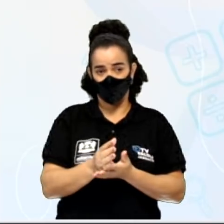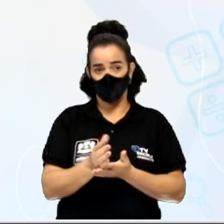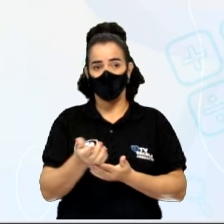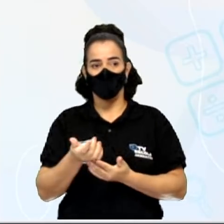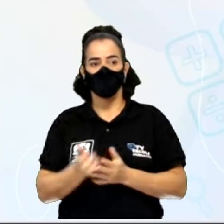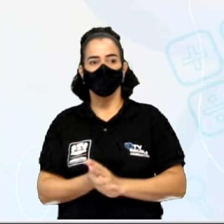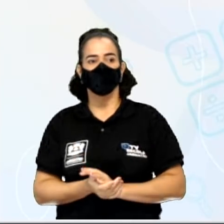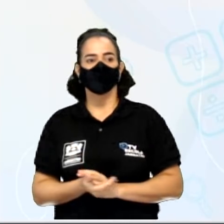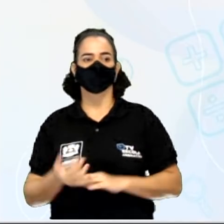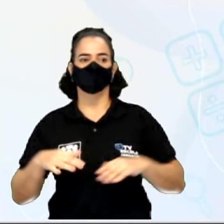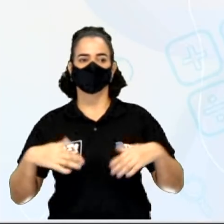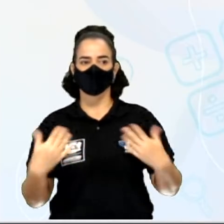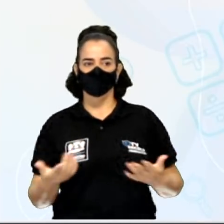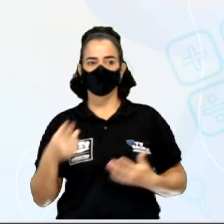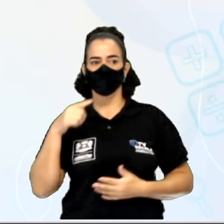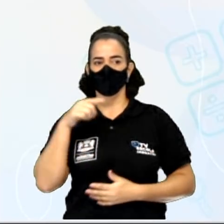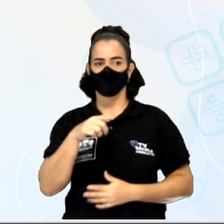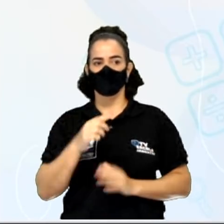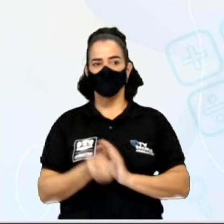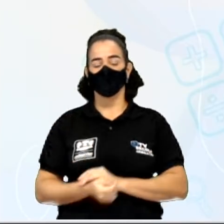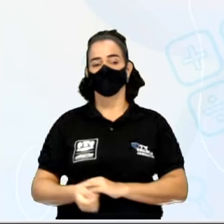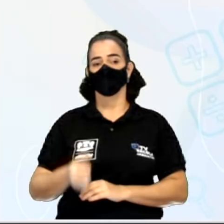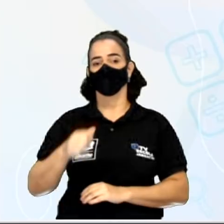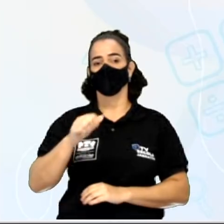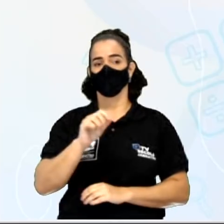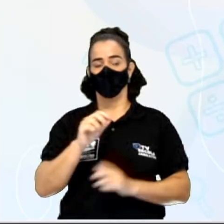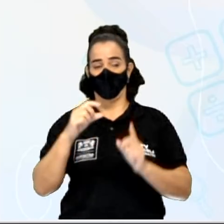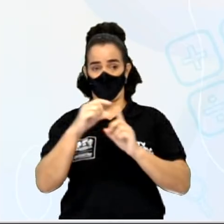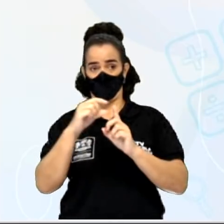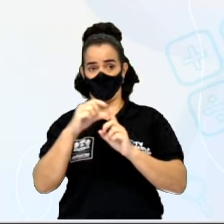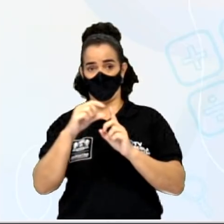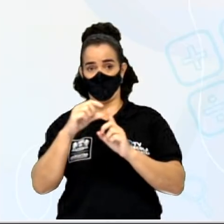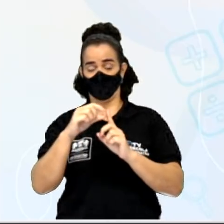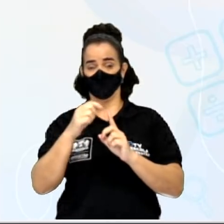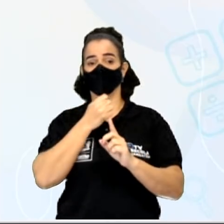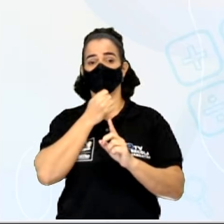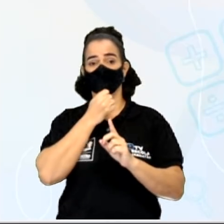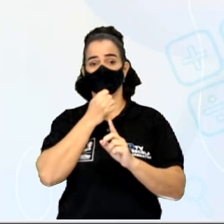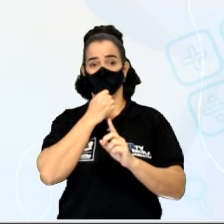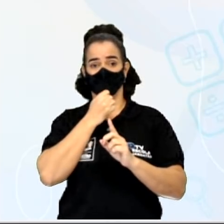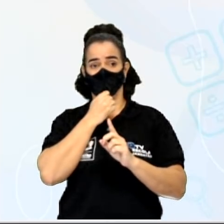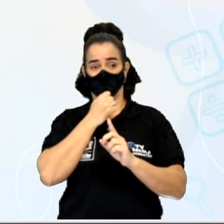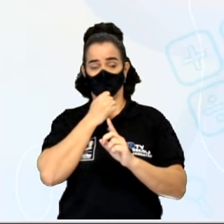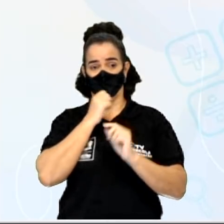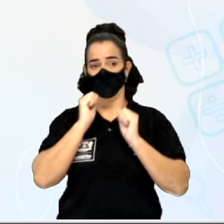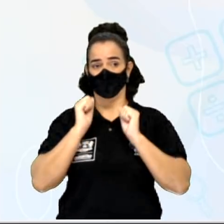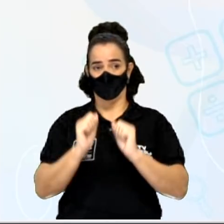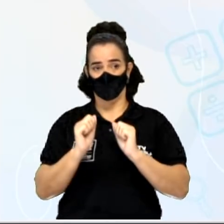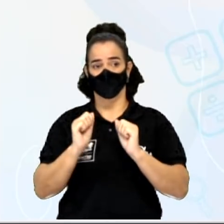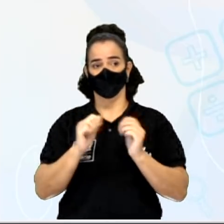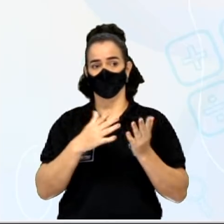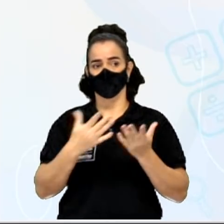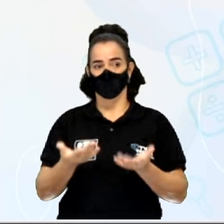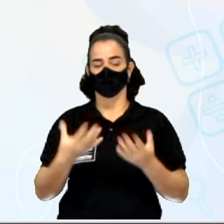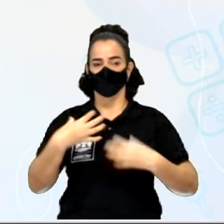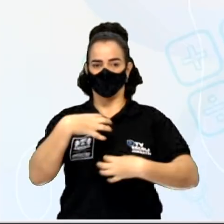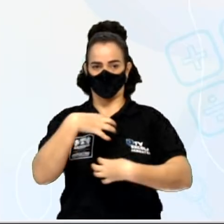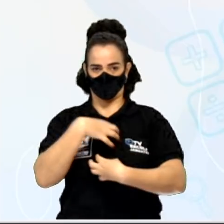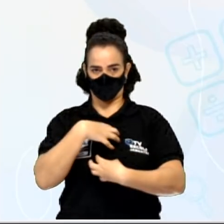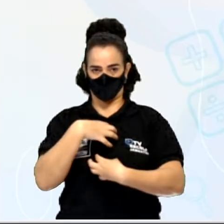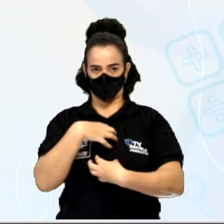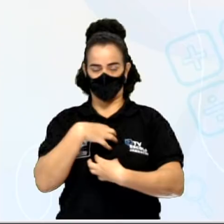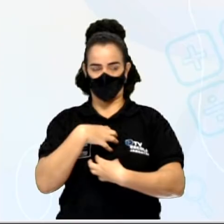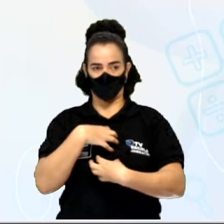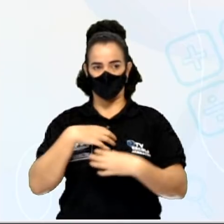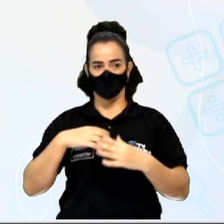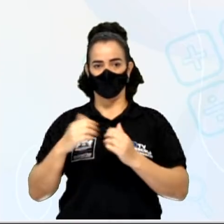texto 3, o vocabulário ainda, em negrito no trecho, pode, sem prejuízo de sentido,